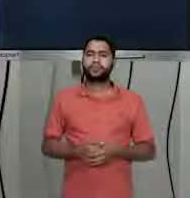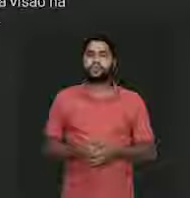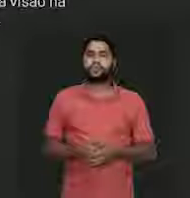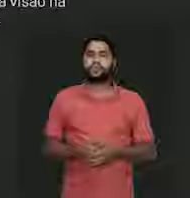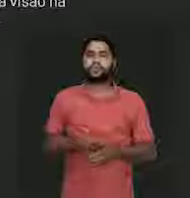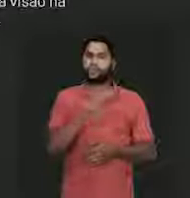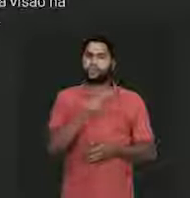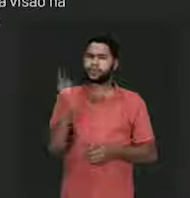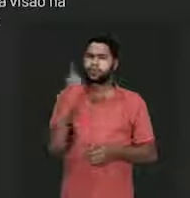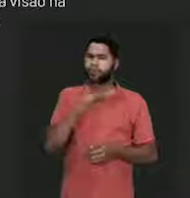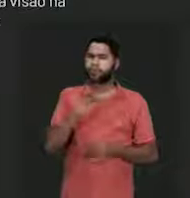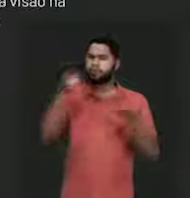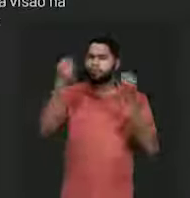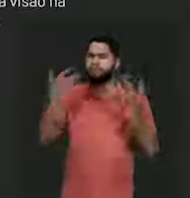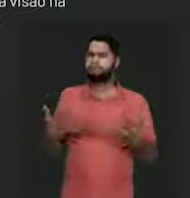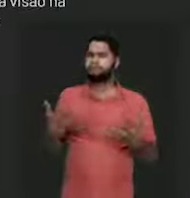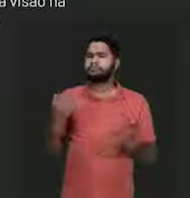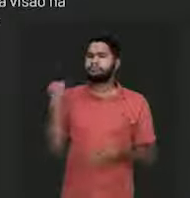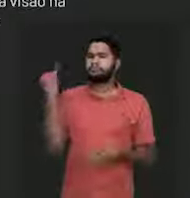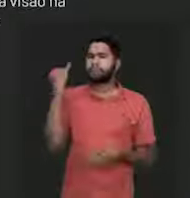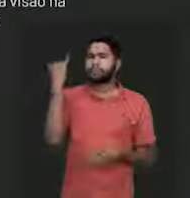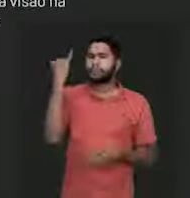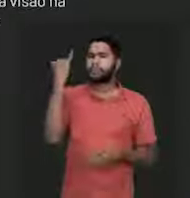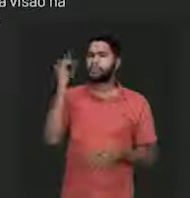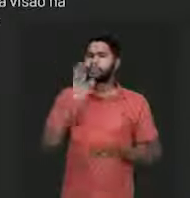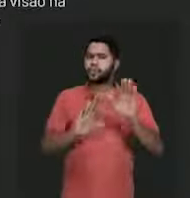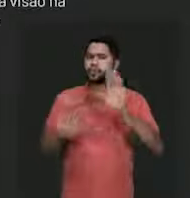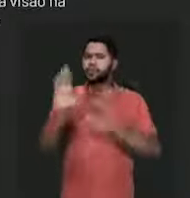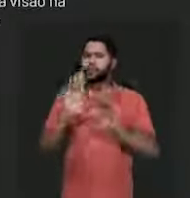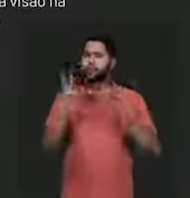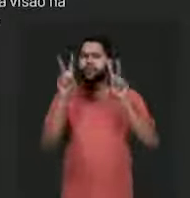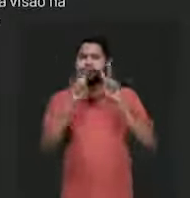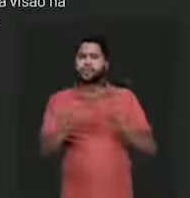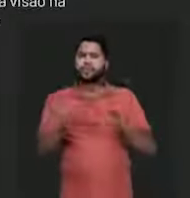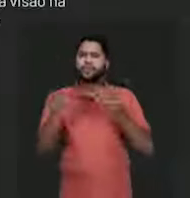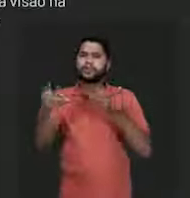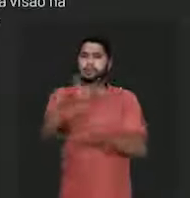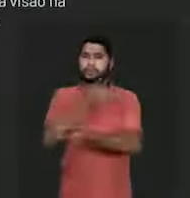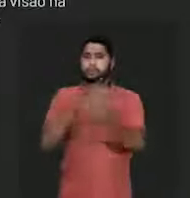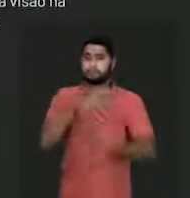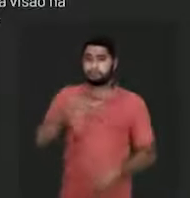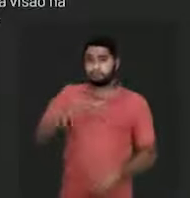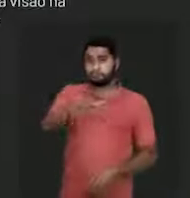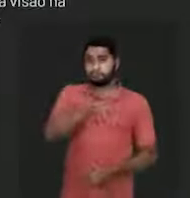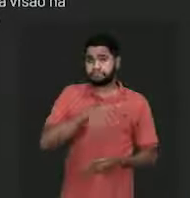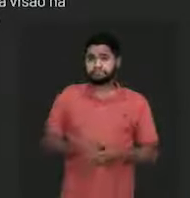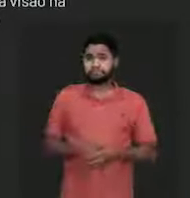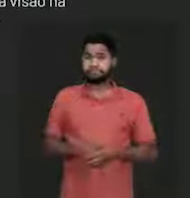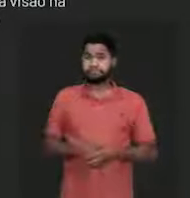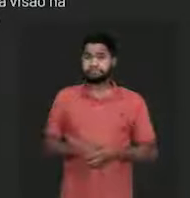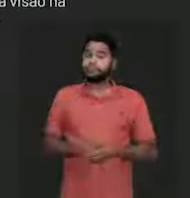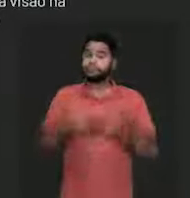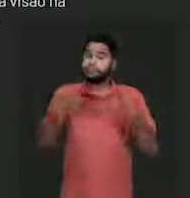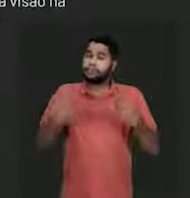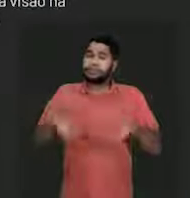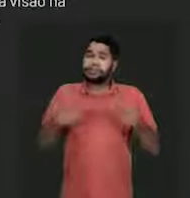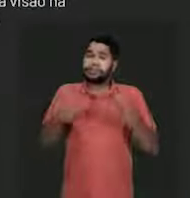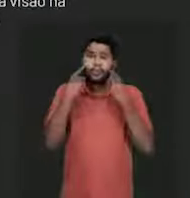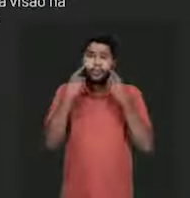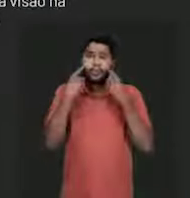você conseguiria explicar a importância do cuidado com a visão na interação com o meio ambiente? A gente precisa dos olhos